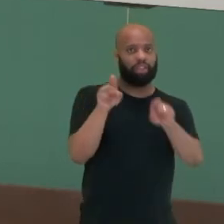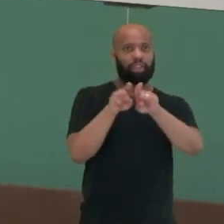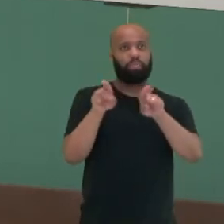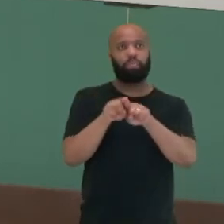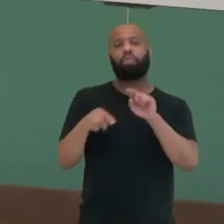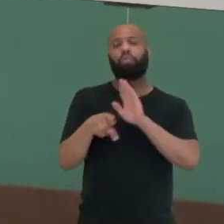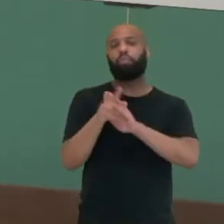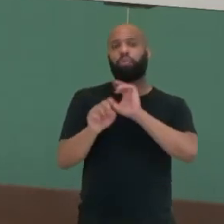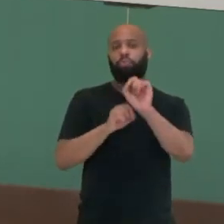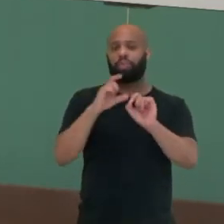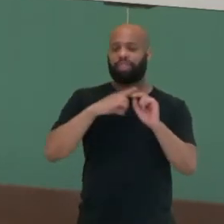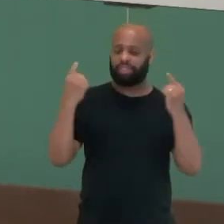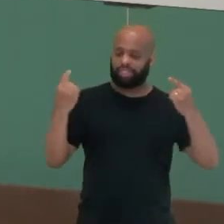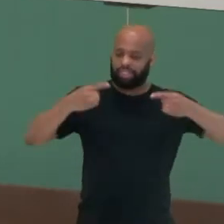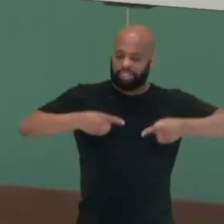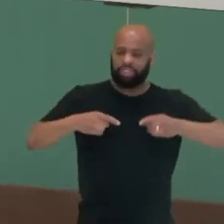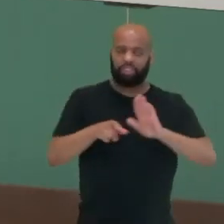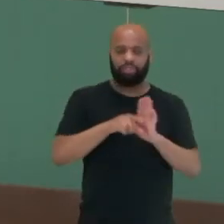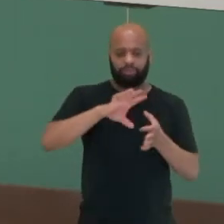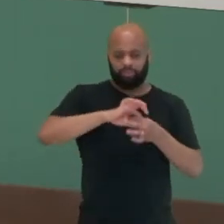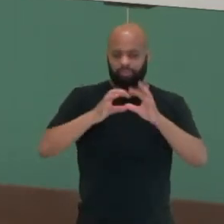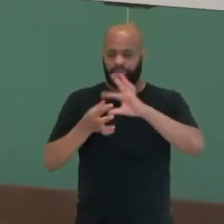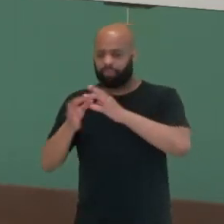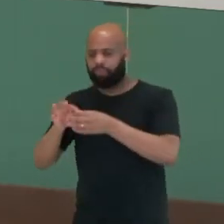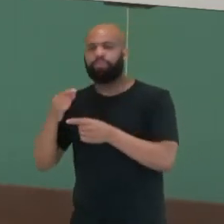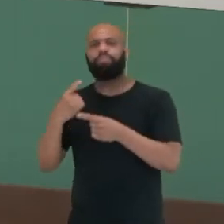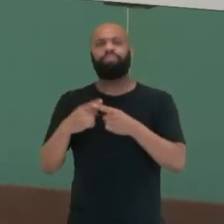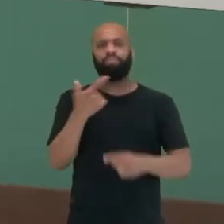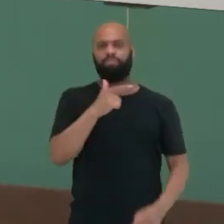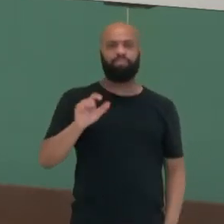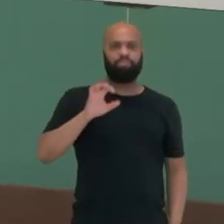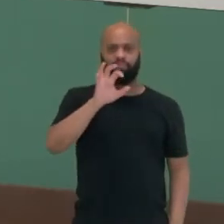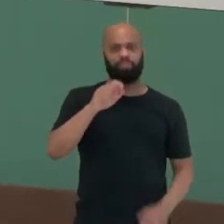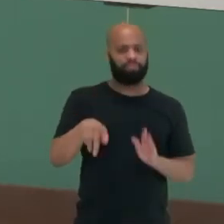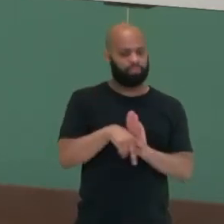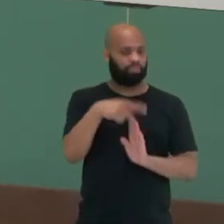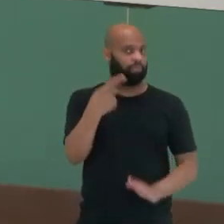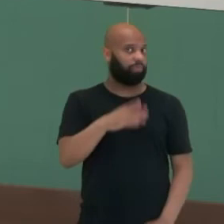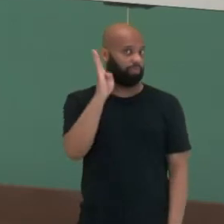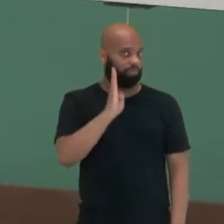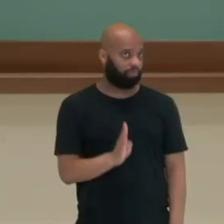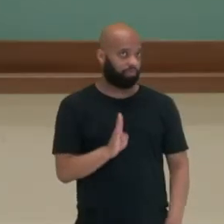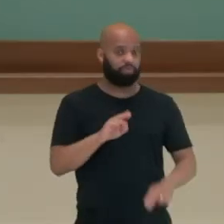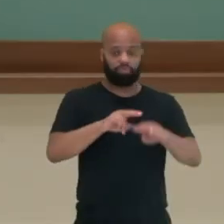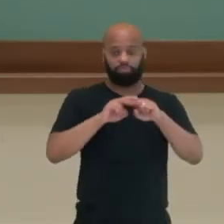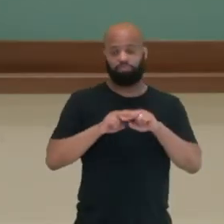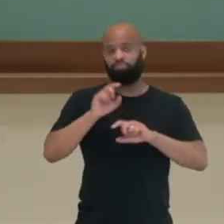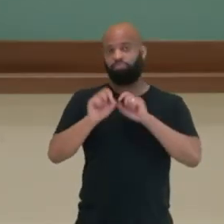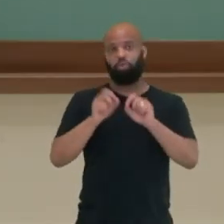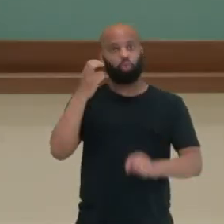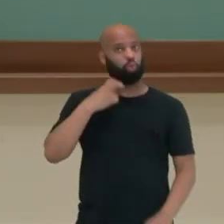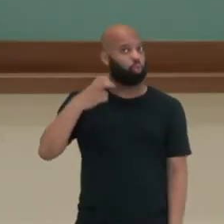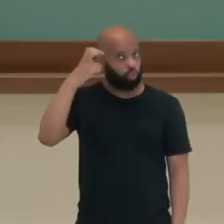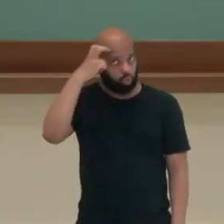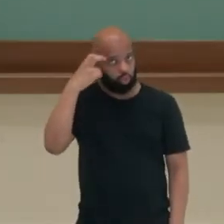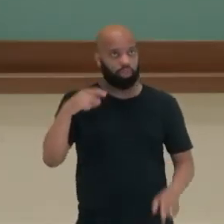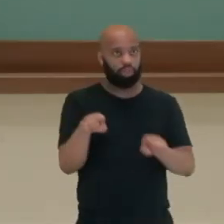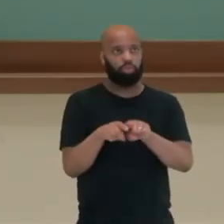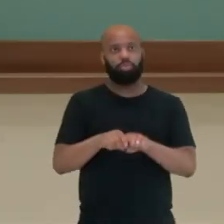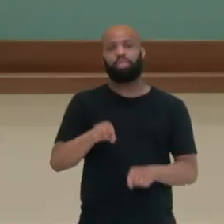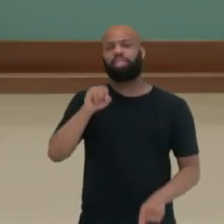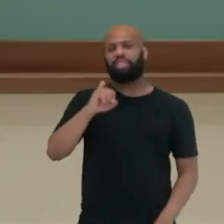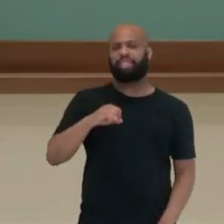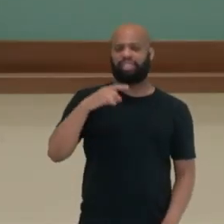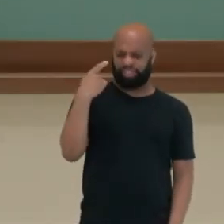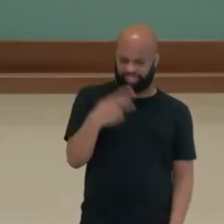Olímpicos. Por que a gente não tem a greco-romana no Brasil? Por conta, talvez, da nossa cultura. Se a gente parar, tem futebol